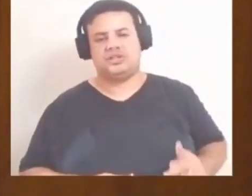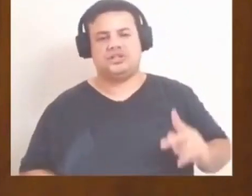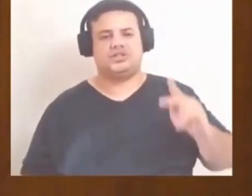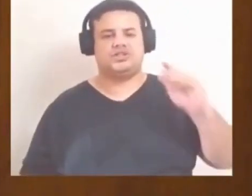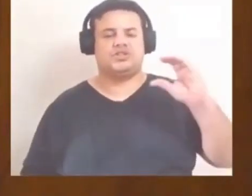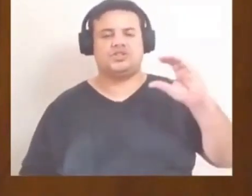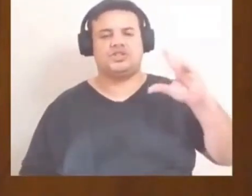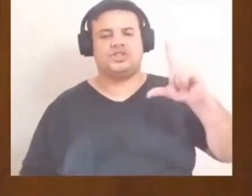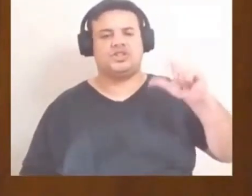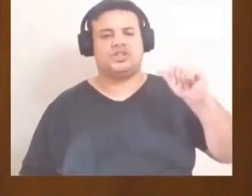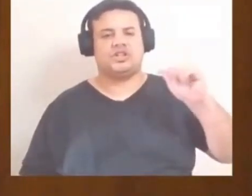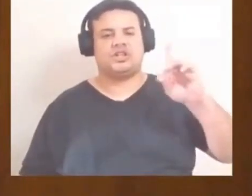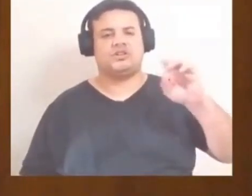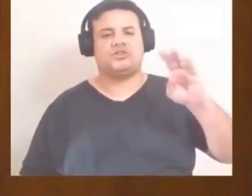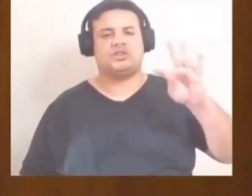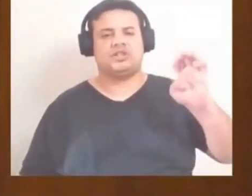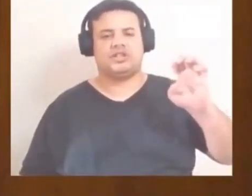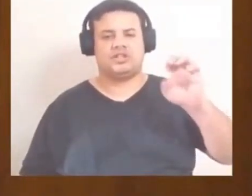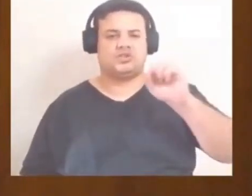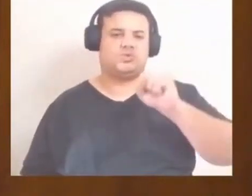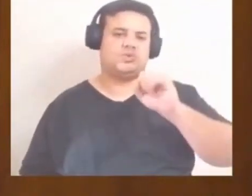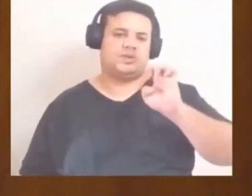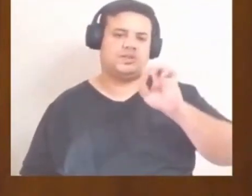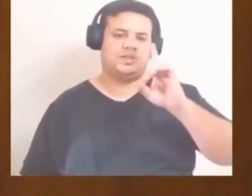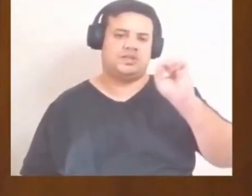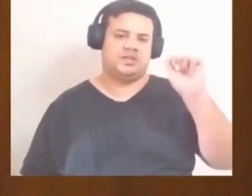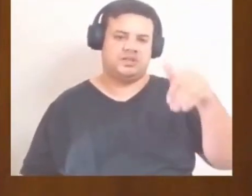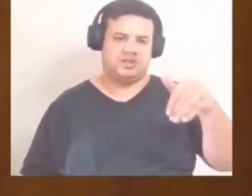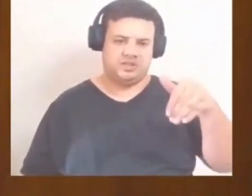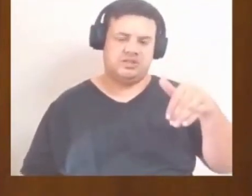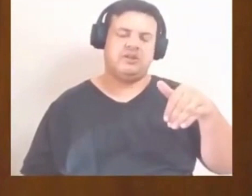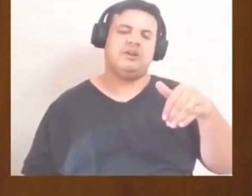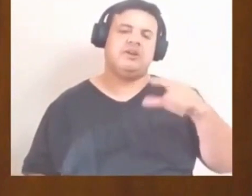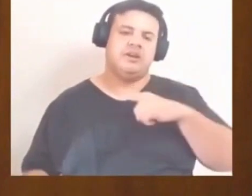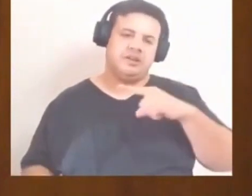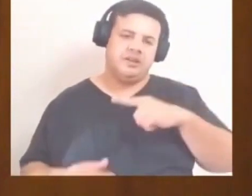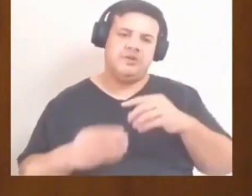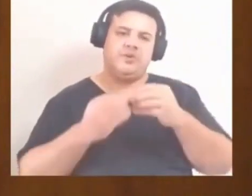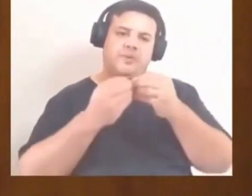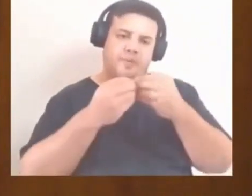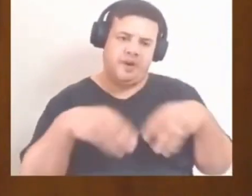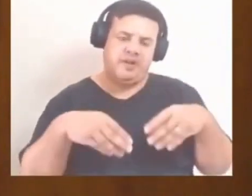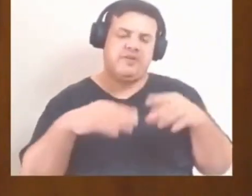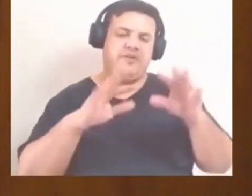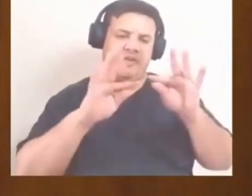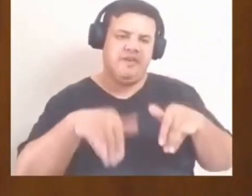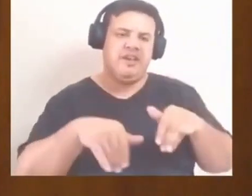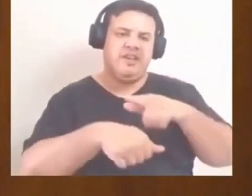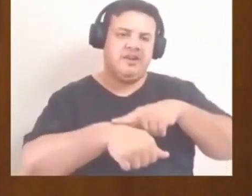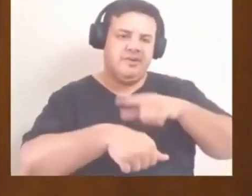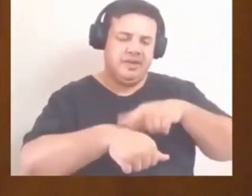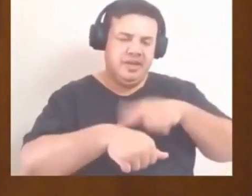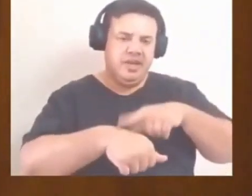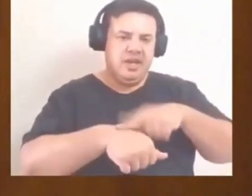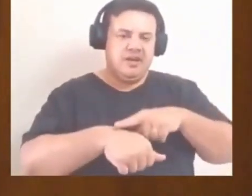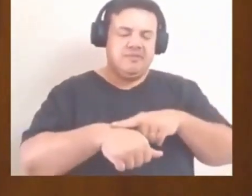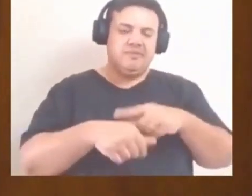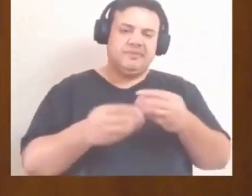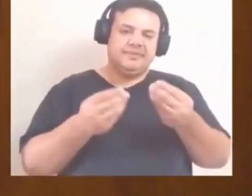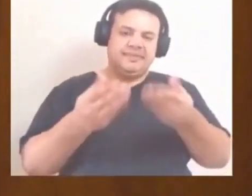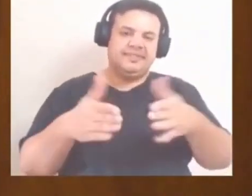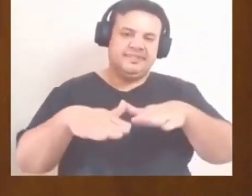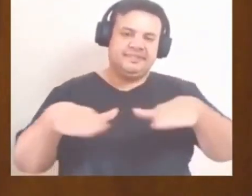do cedin sobre impacto na saúde das pessoas por favor concluindo entrego a mesa um estudo